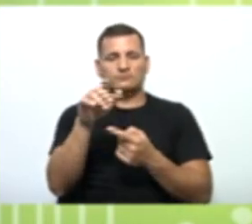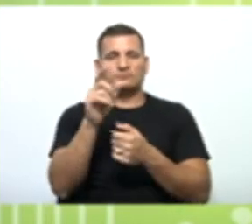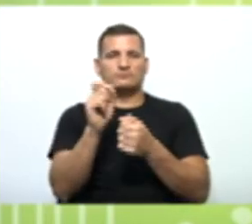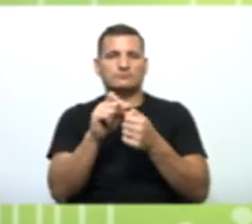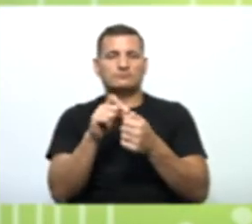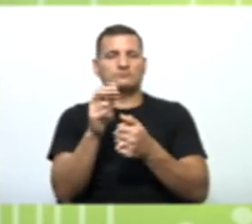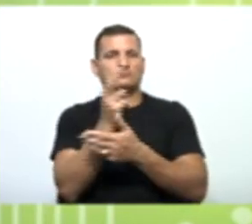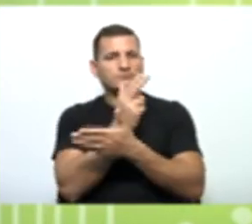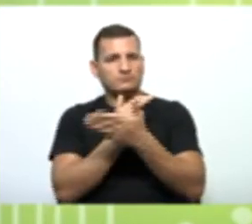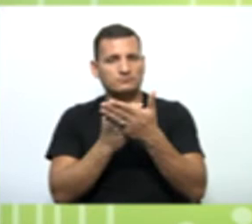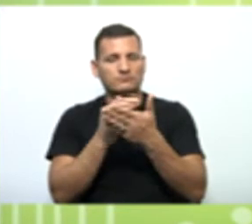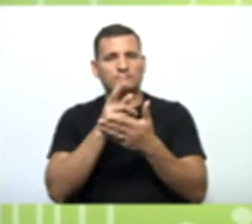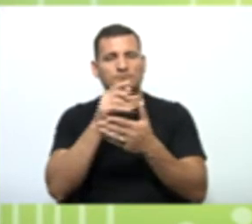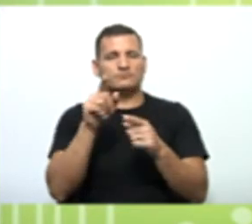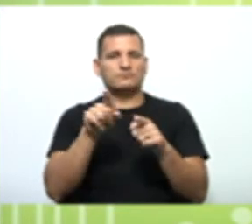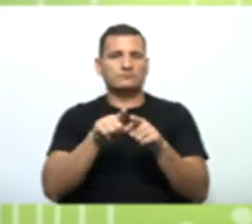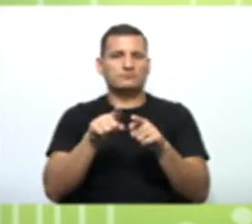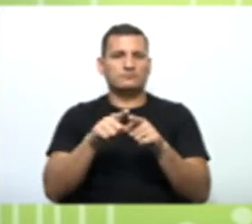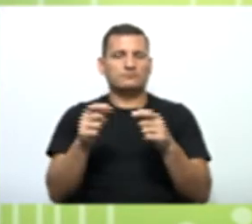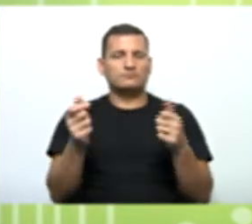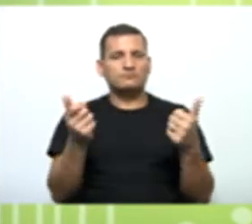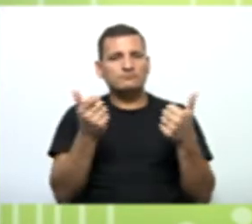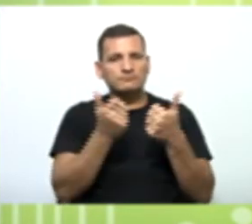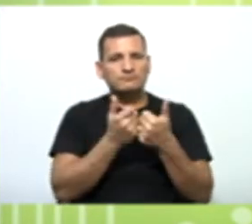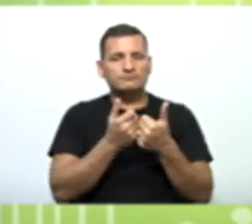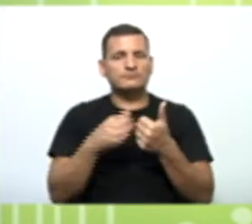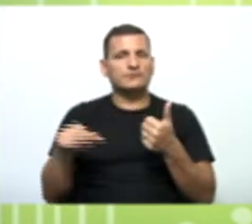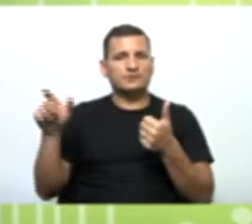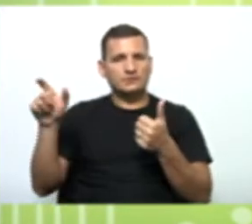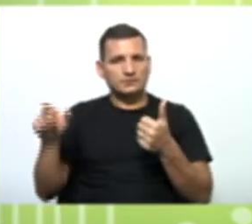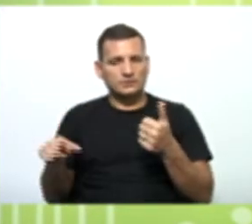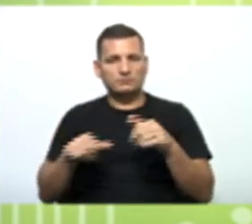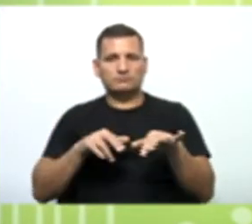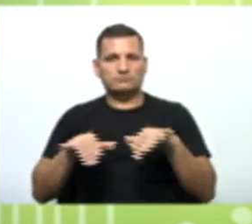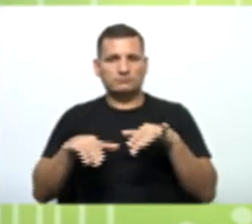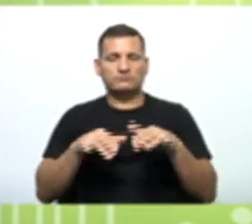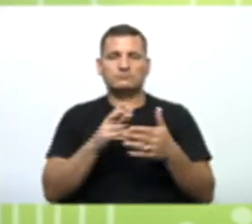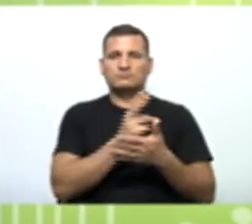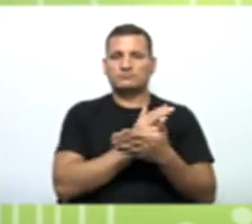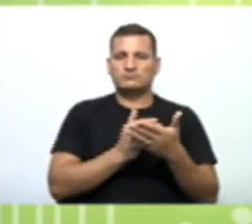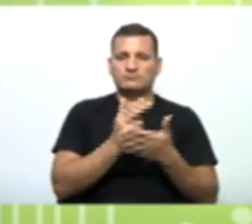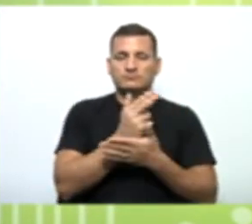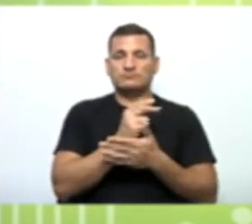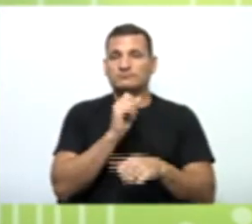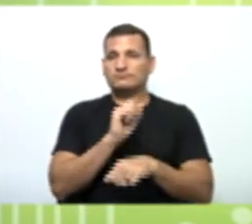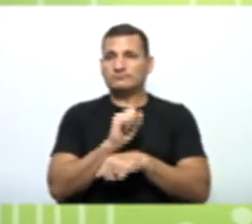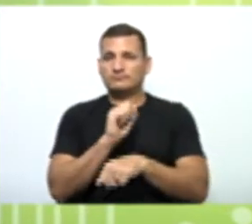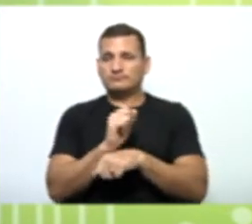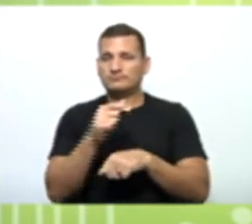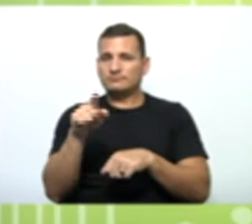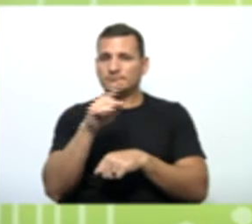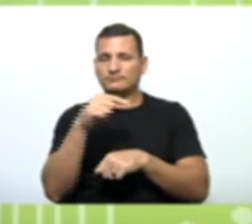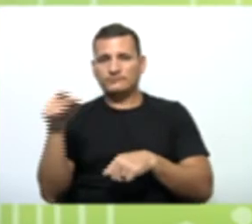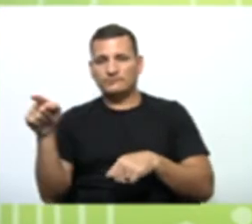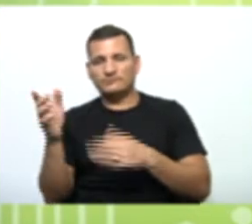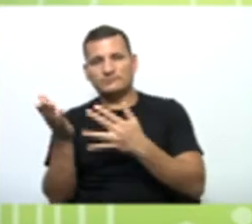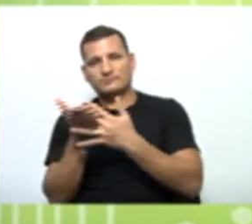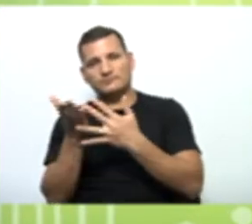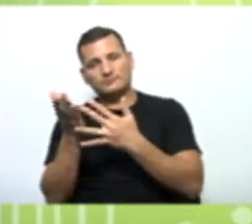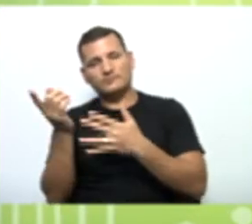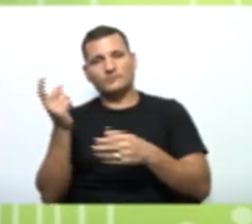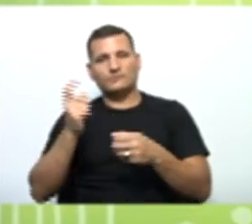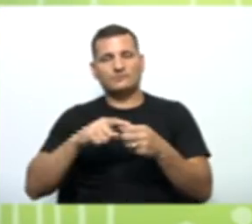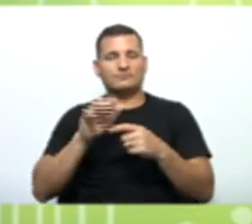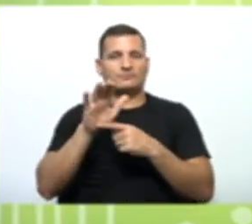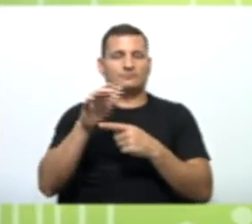vai aproximar o cliente, o programador e quem for desenvolver a interface, certo? A gente aguarda vocês, daqui a pouco a gente mostra mais